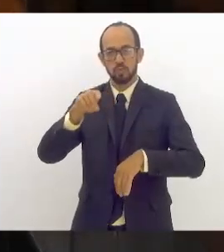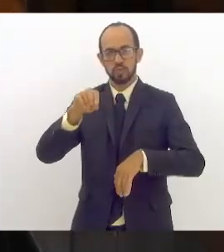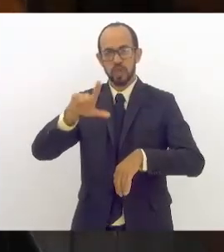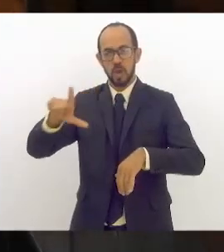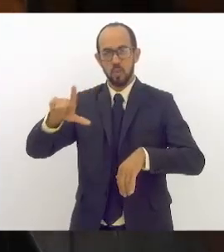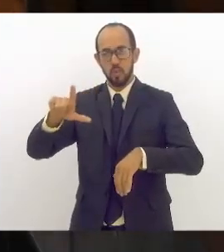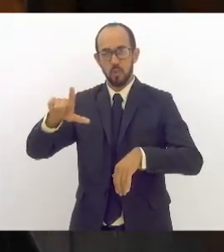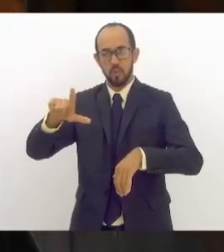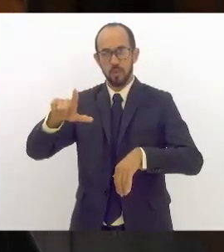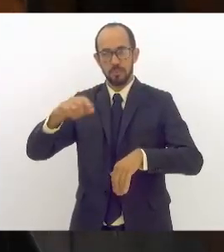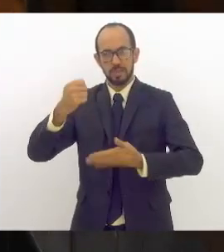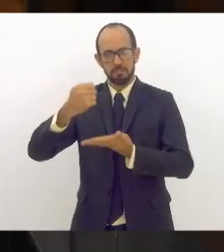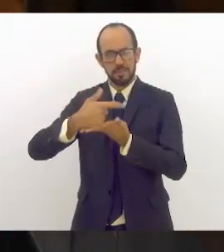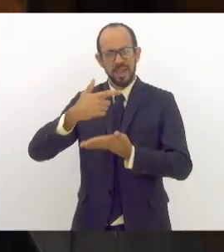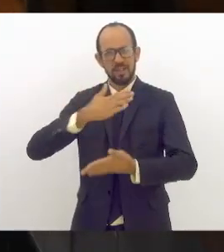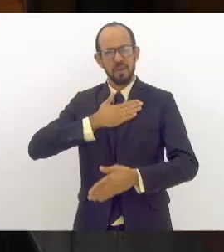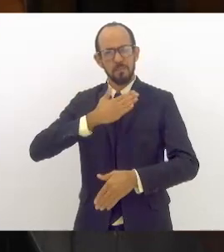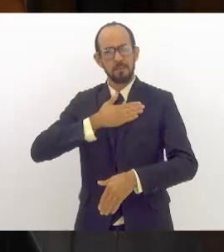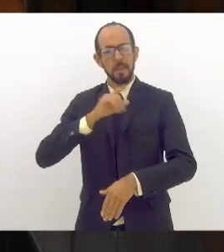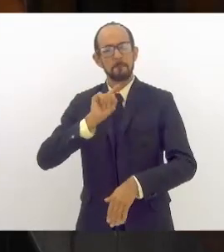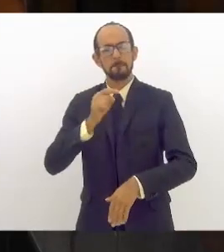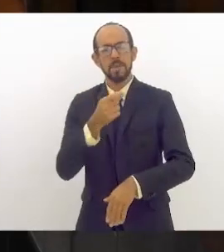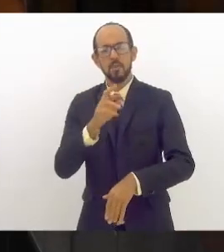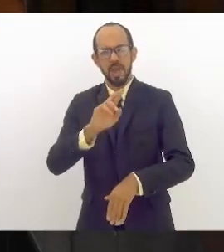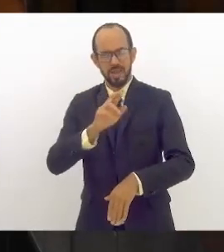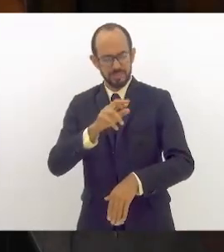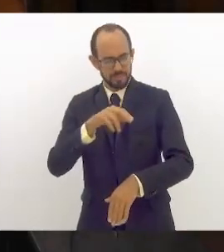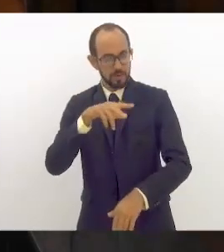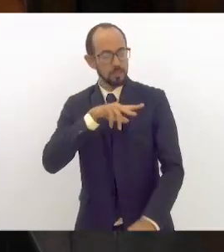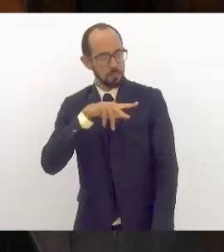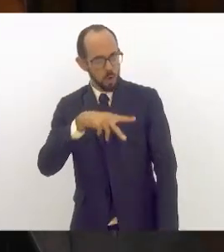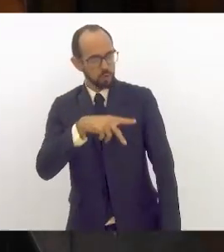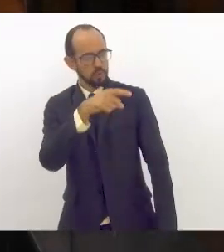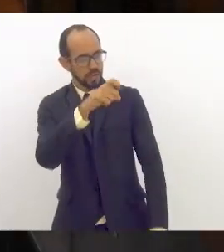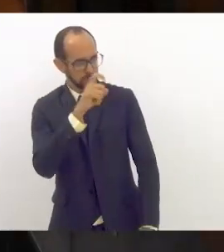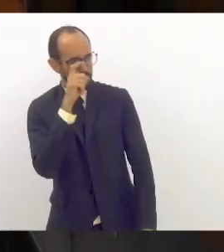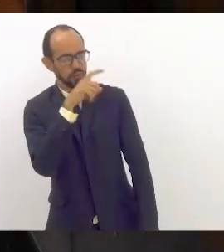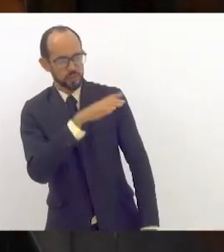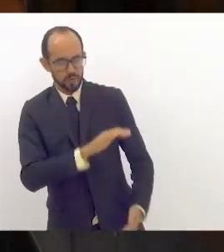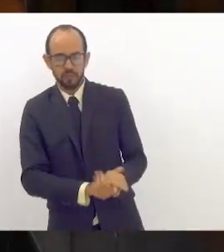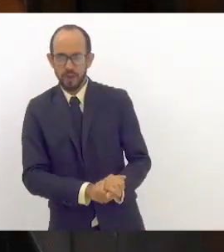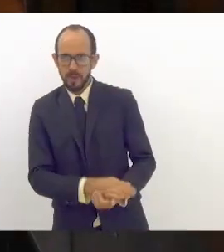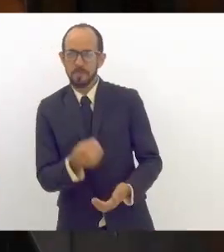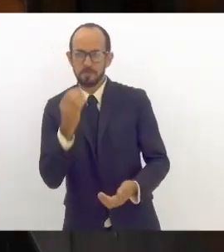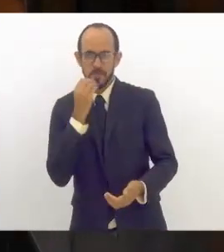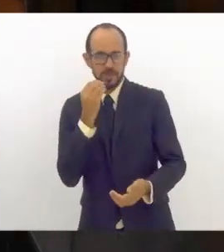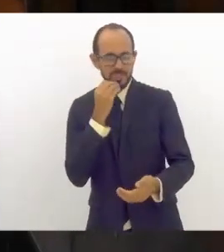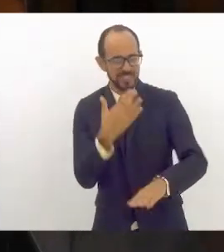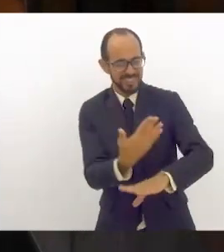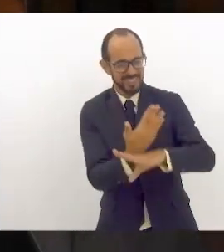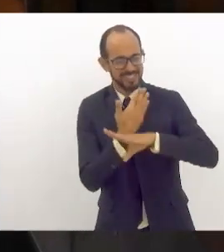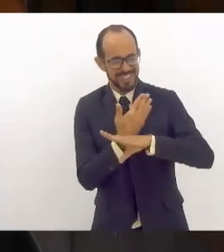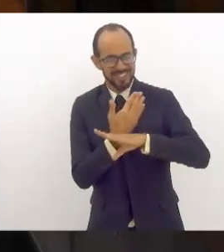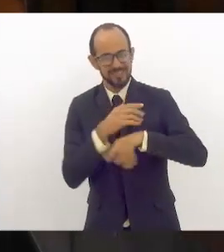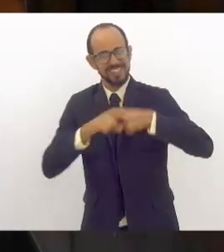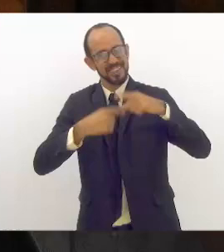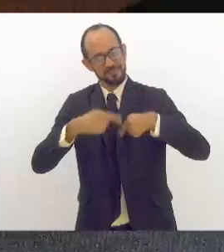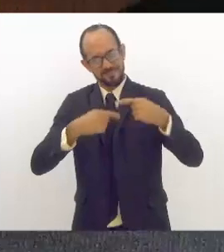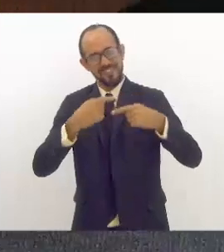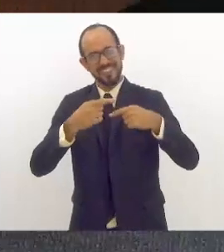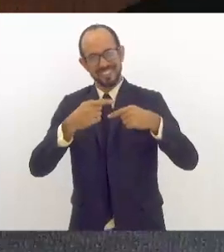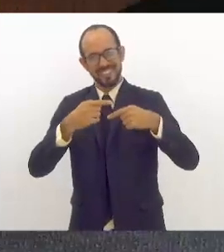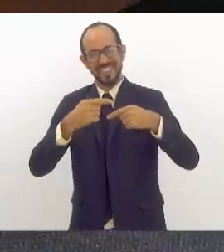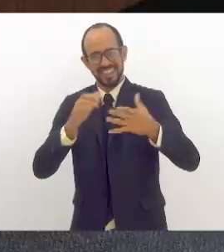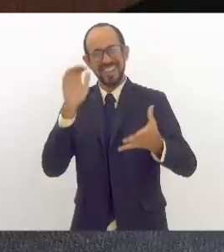ele me pagava r$ 1.000 gente vou te falar o português também podia ter dado um levante né mas depois né depois